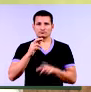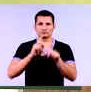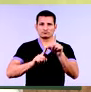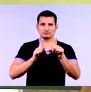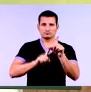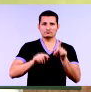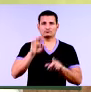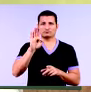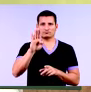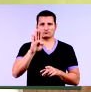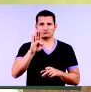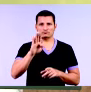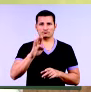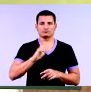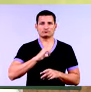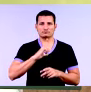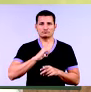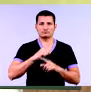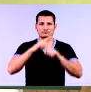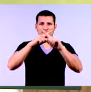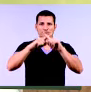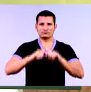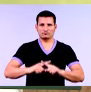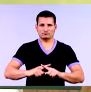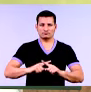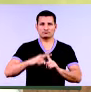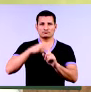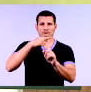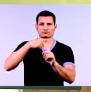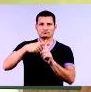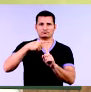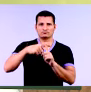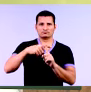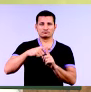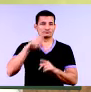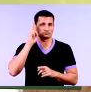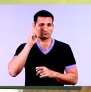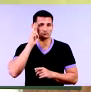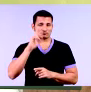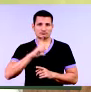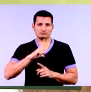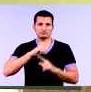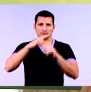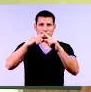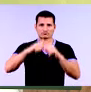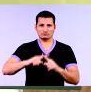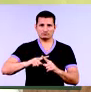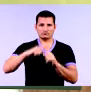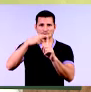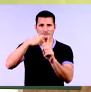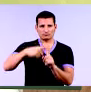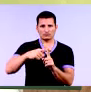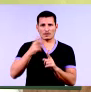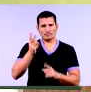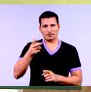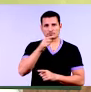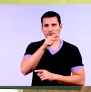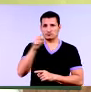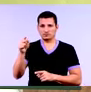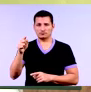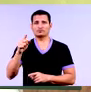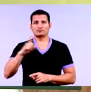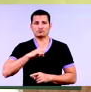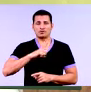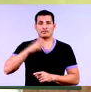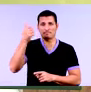a gente tem aí uma multiplicação e uma soma. Lembrando que quando a gente tem multiplicação e soma na mesma linha, tem precedência